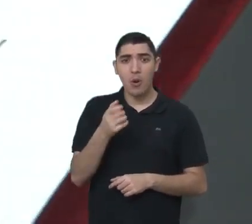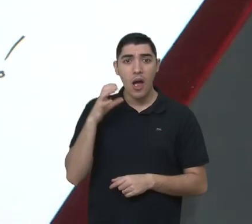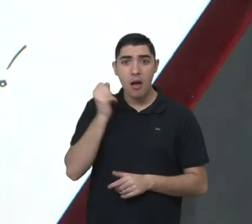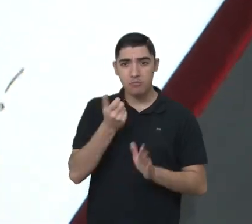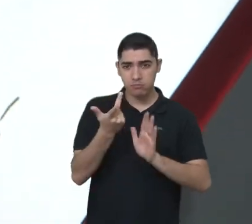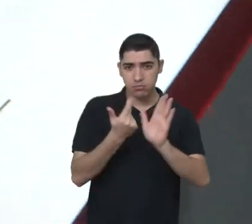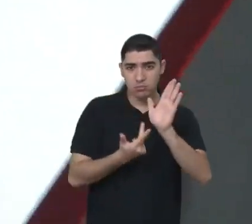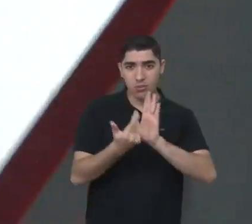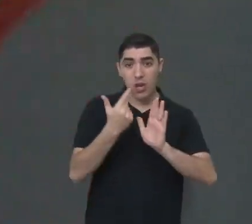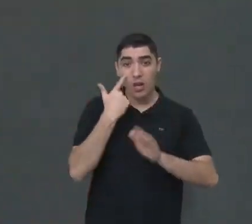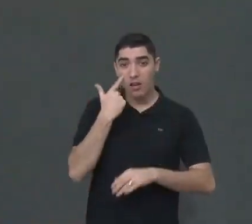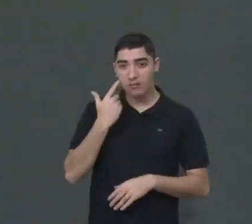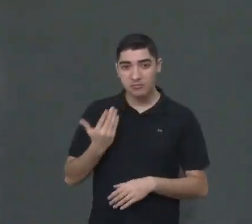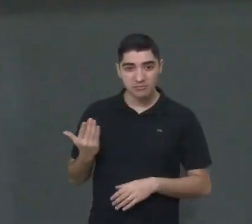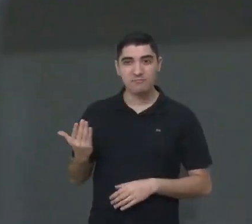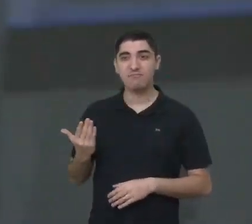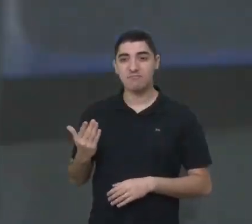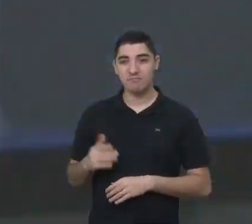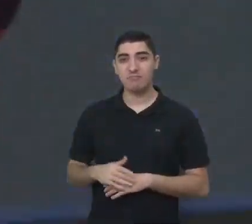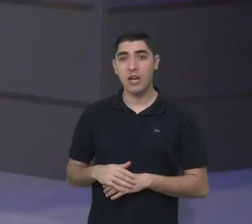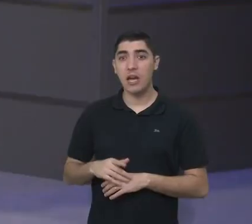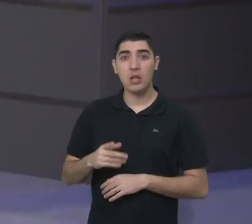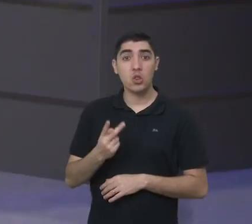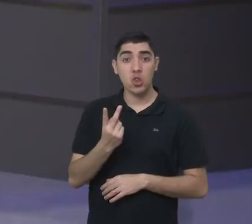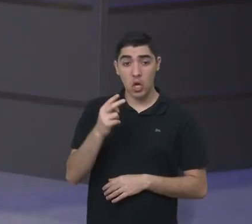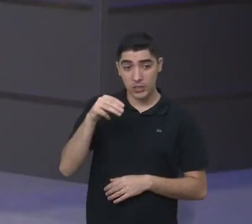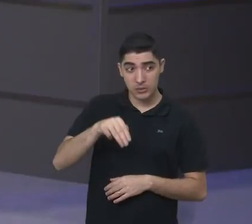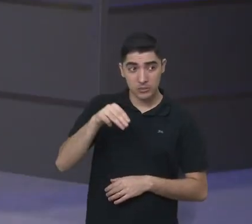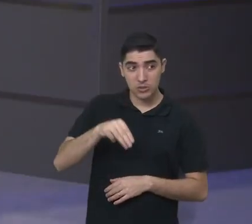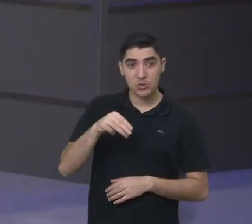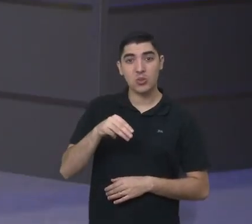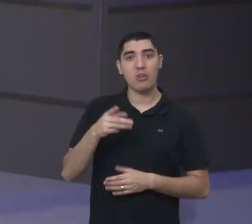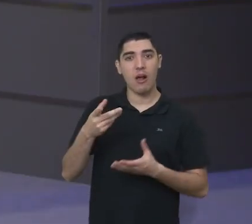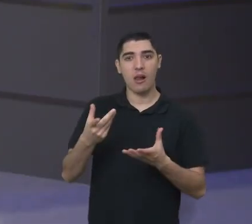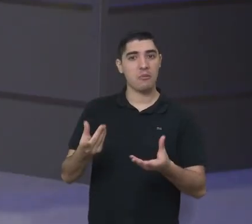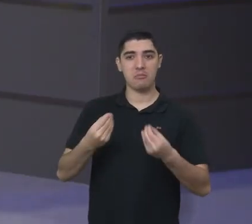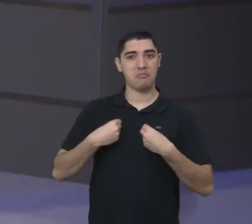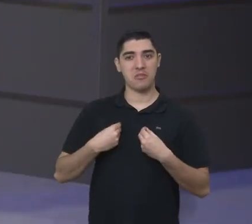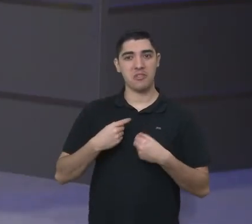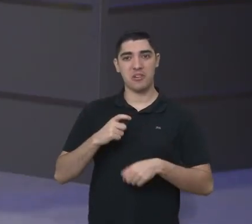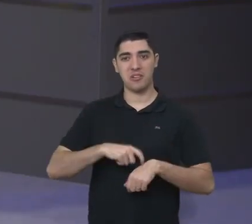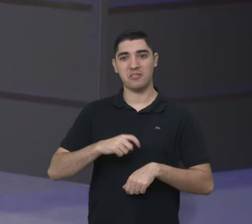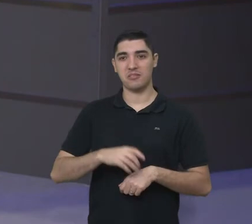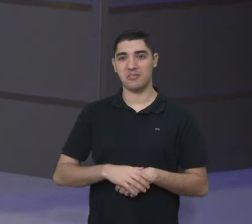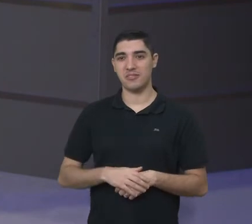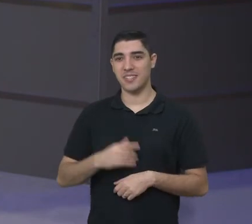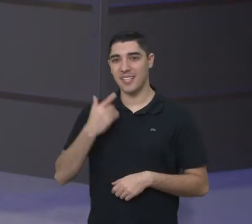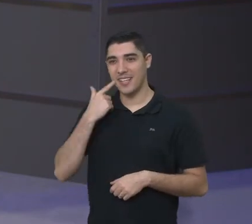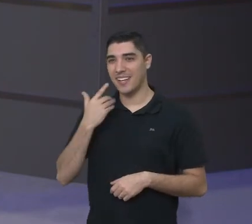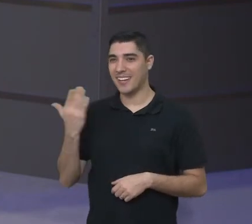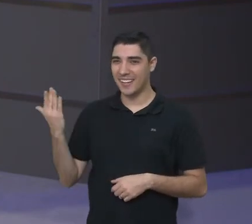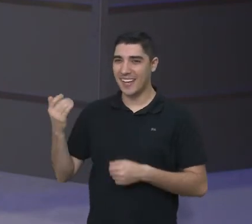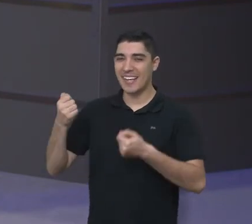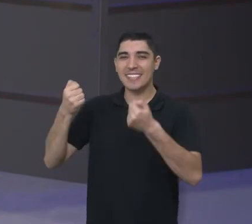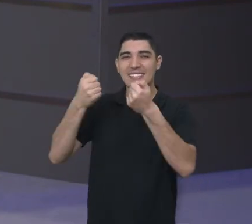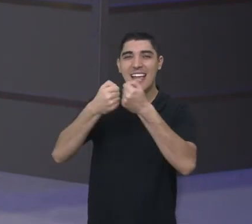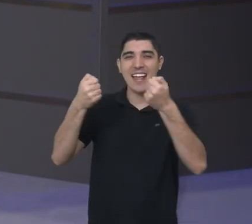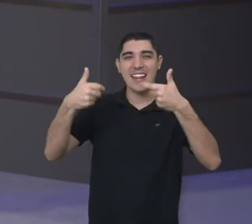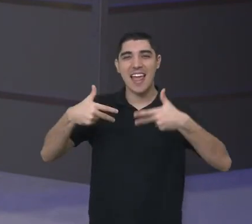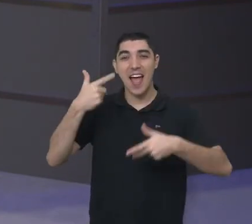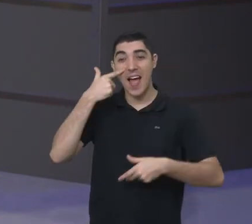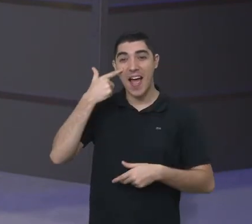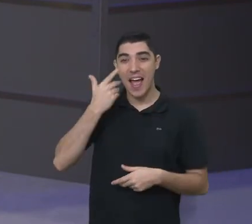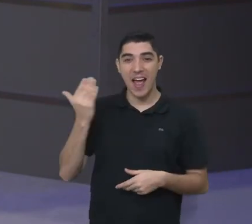eu não tivesse falado nada, ela ia desenhar e em 2 minutos ia me entregar. Tá ligado? Olha aqui, Joninha.